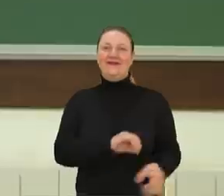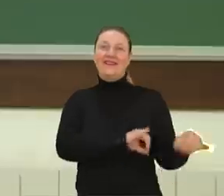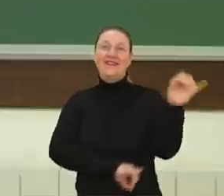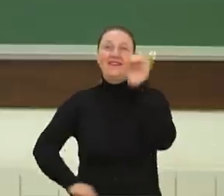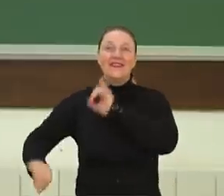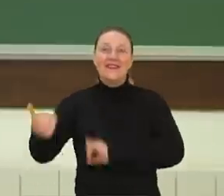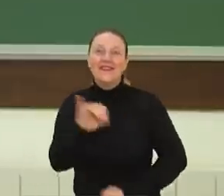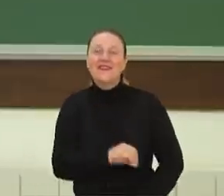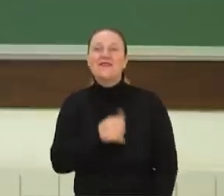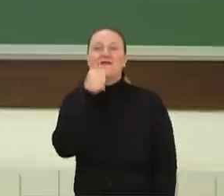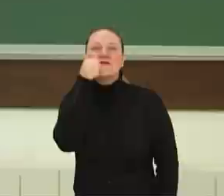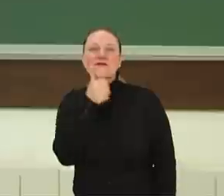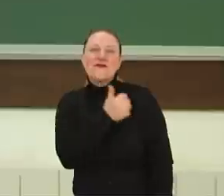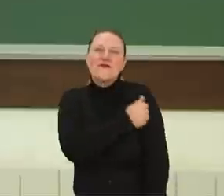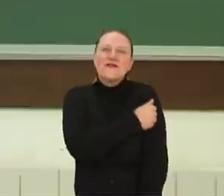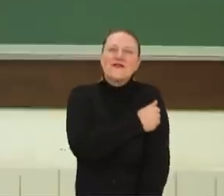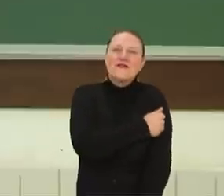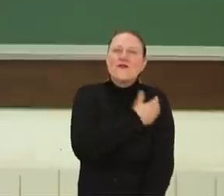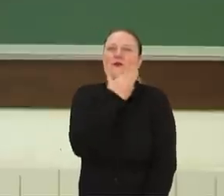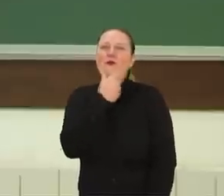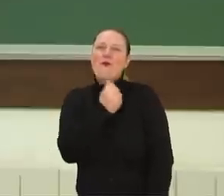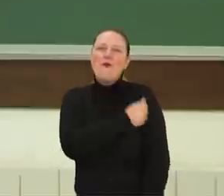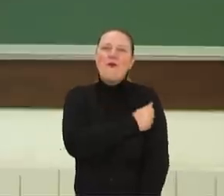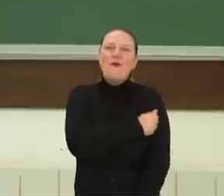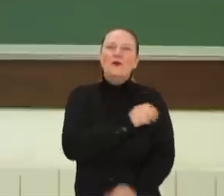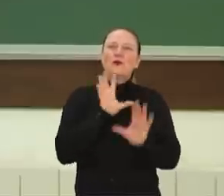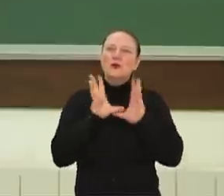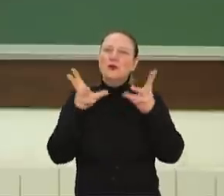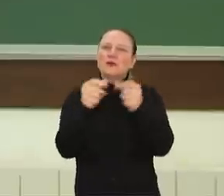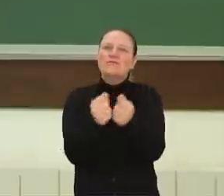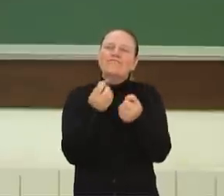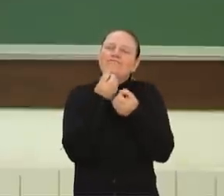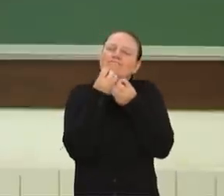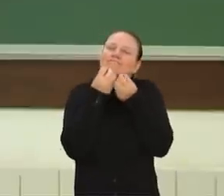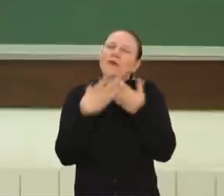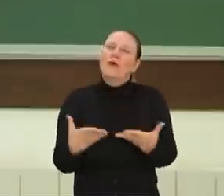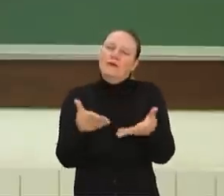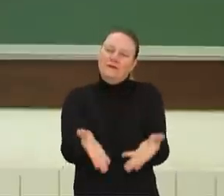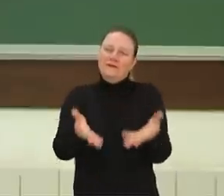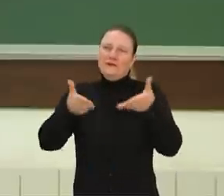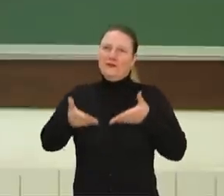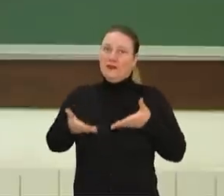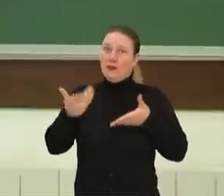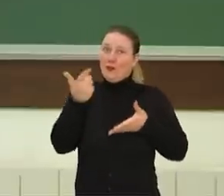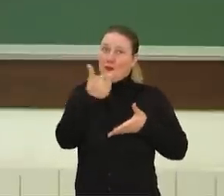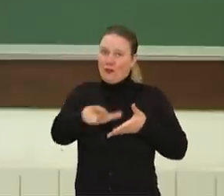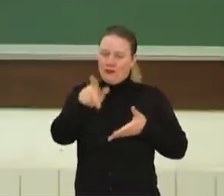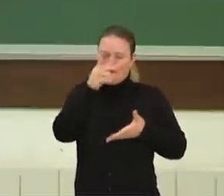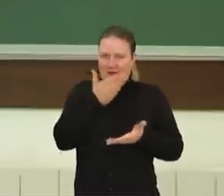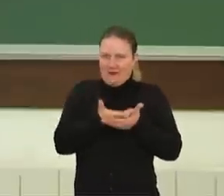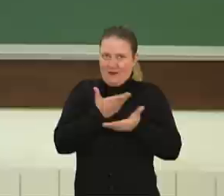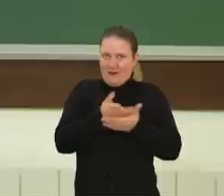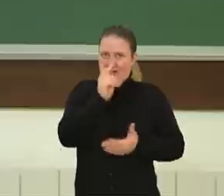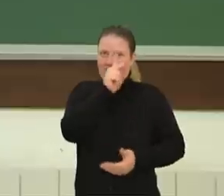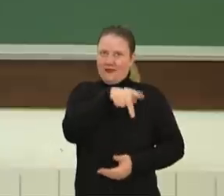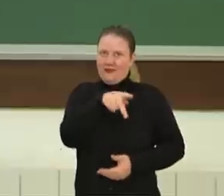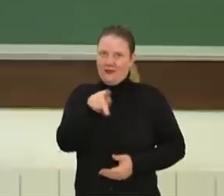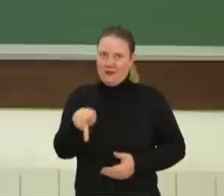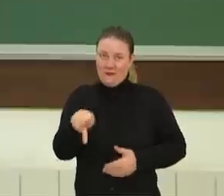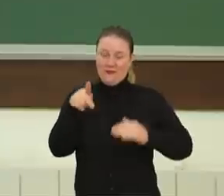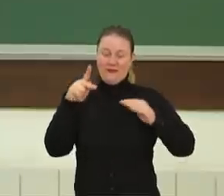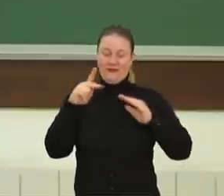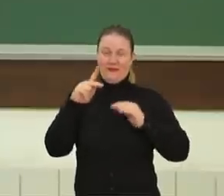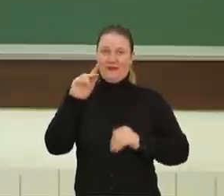Olá, alunos e alunas, tudo bem? Sejam bem-vindos a mais uma aula de ciências comigo, professora Larissa. E